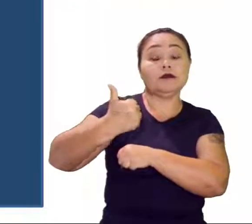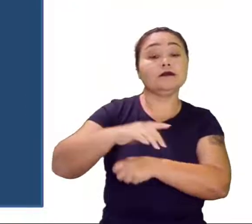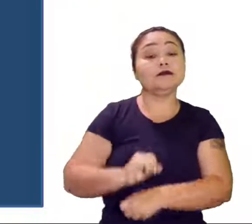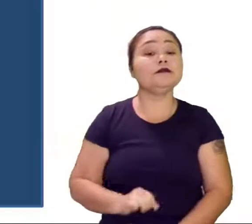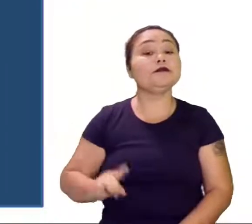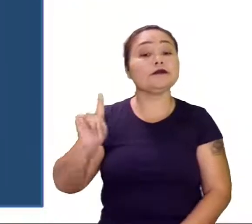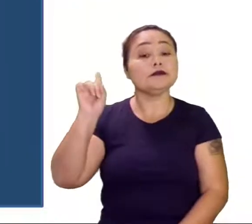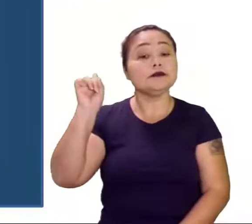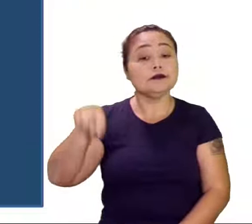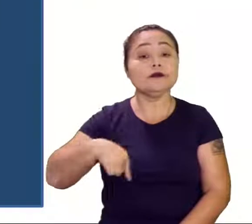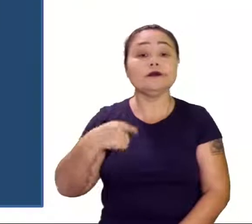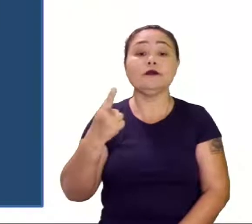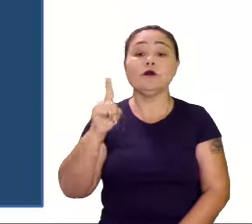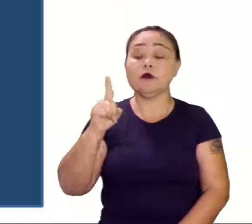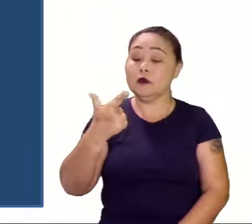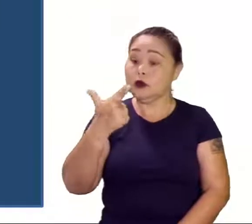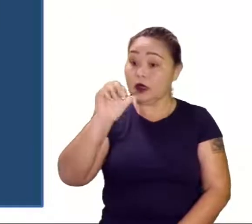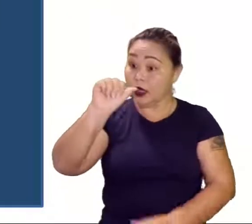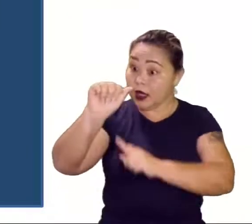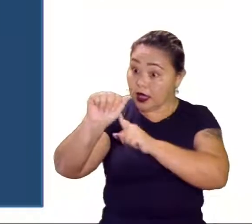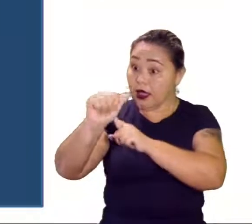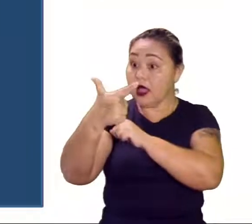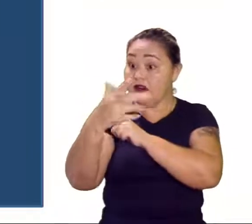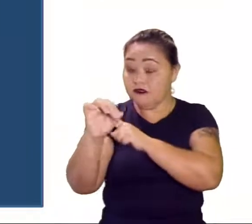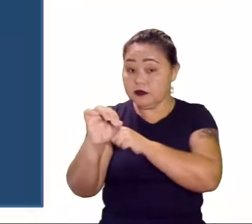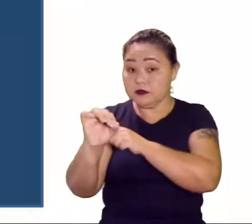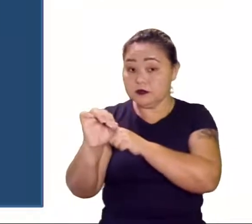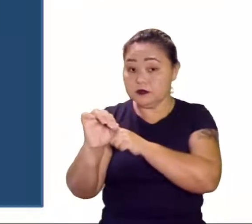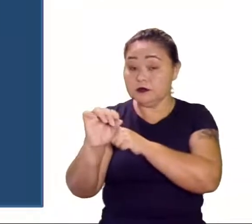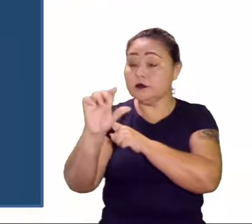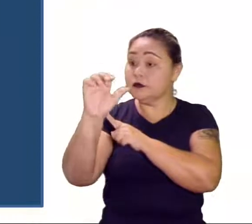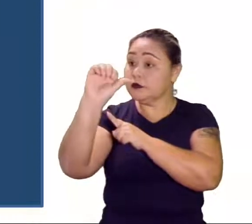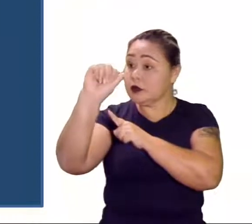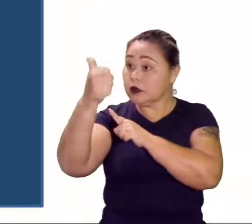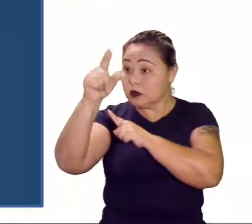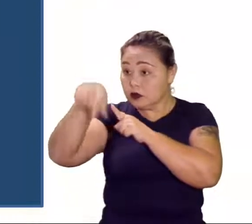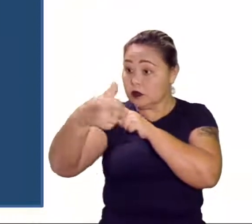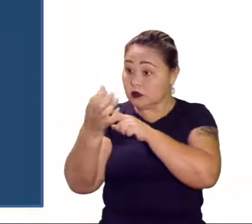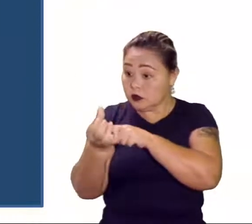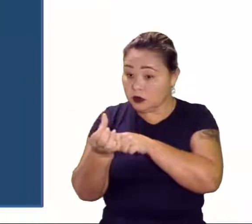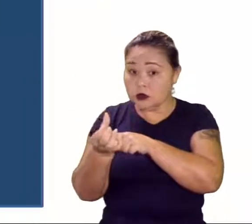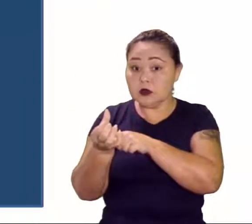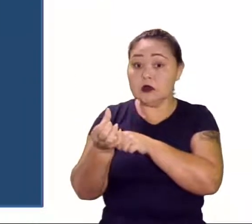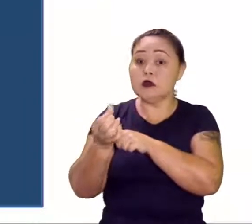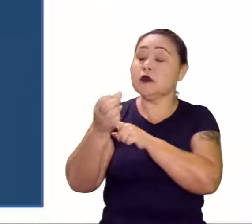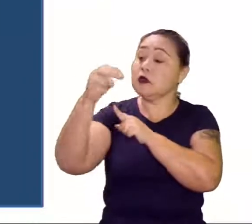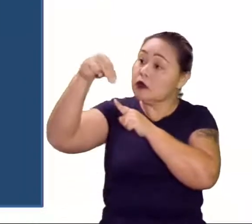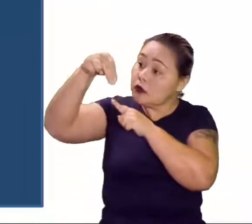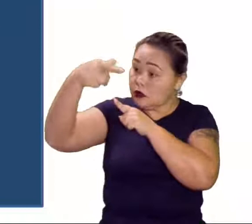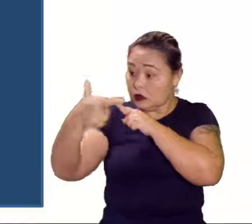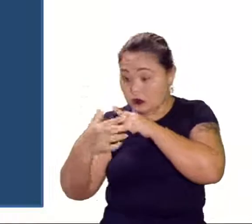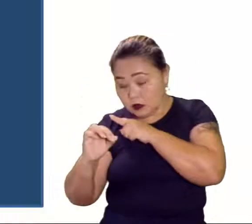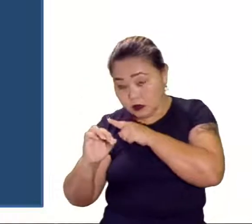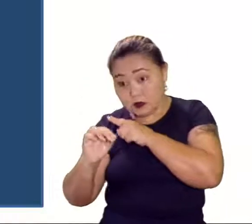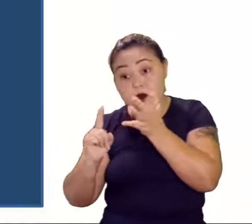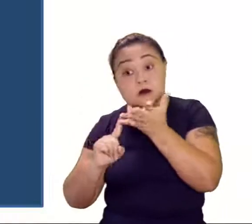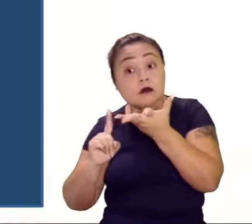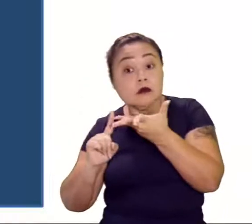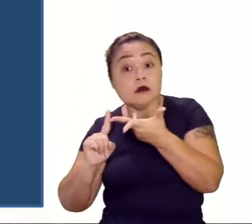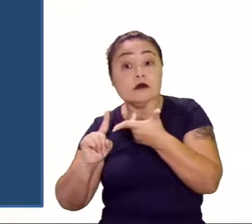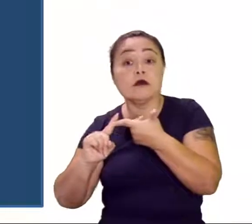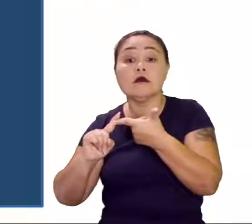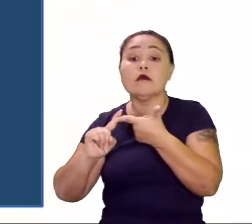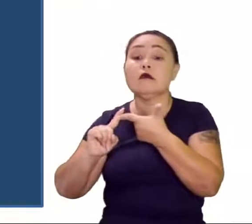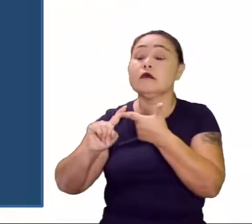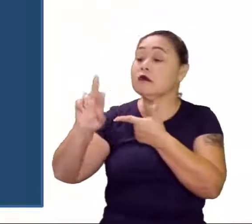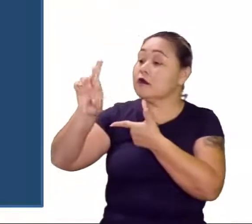AM? É o nosso A20, né? Que a gente já falou aqui. O nosso A1 é o 6. o nosso N é o 20, que é a quantidade de termos,